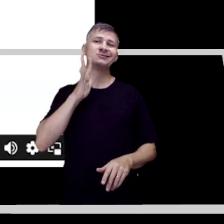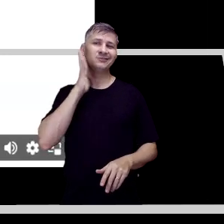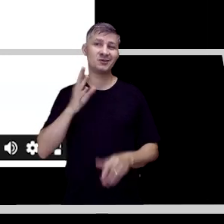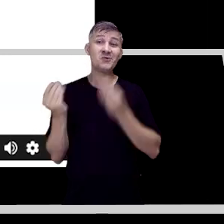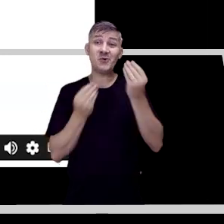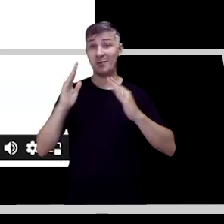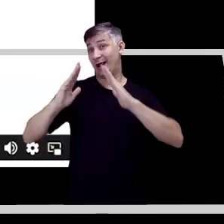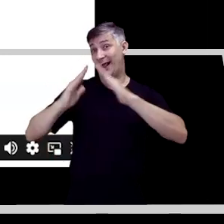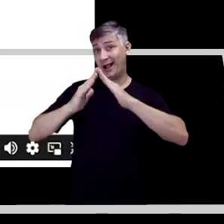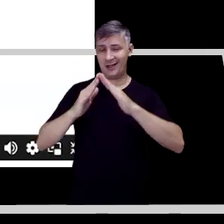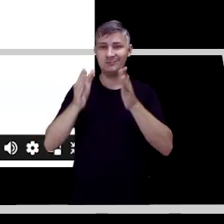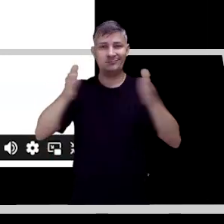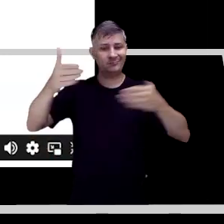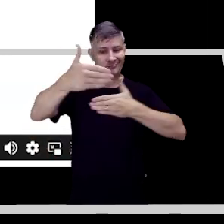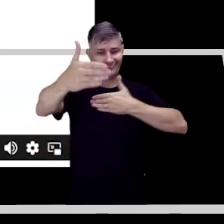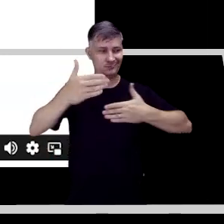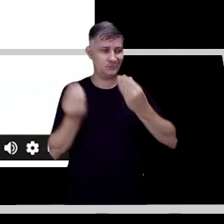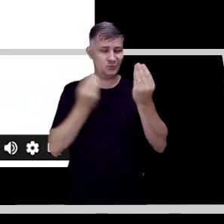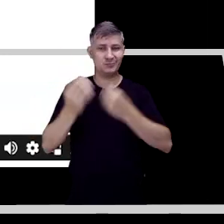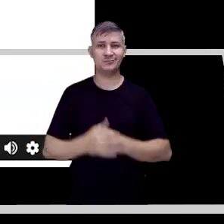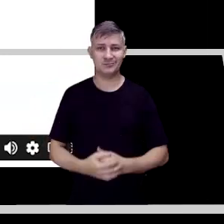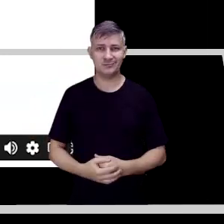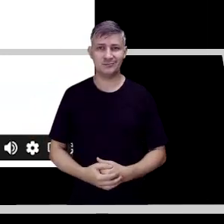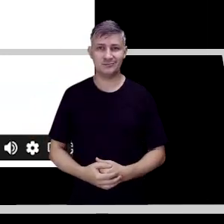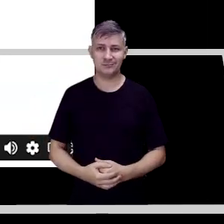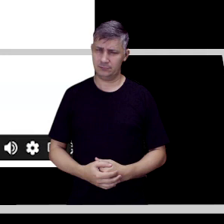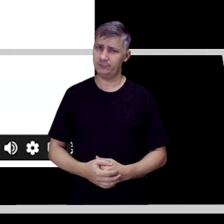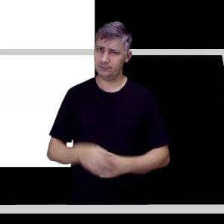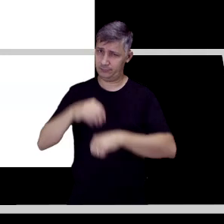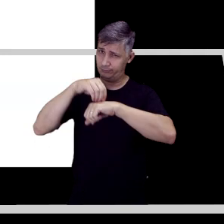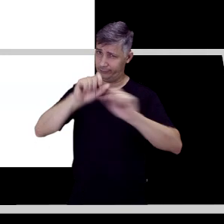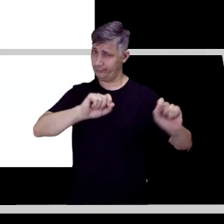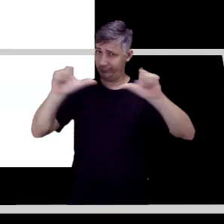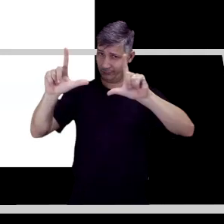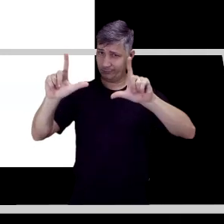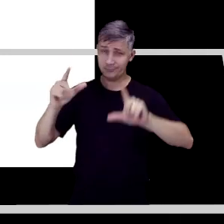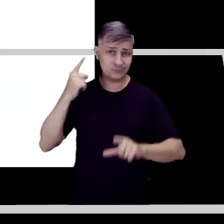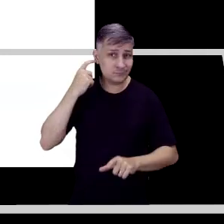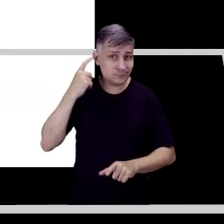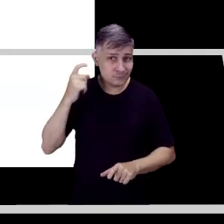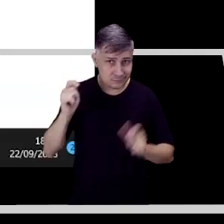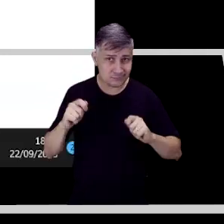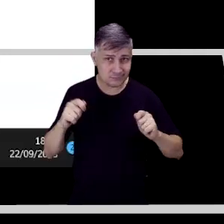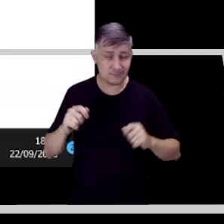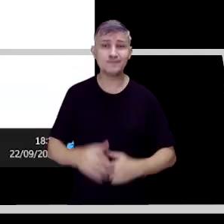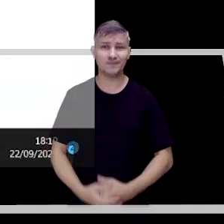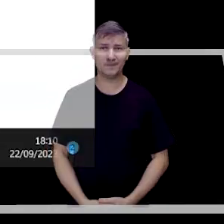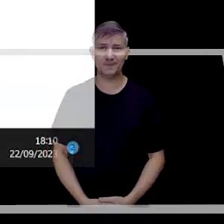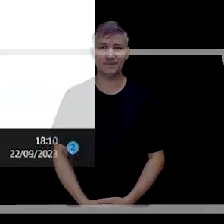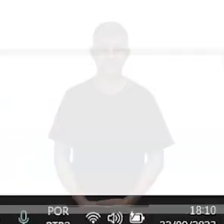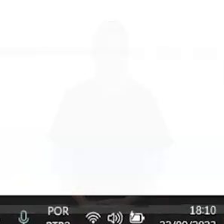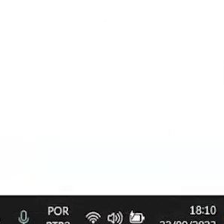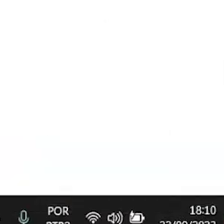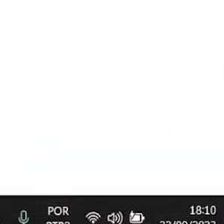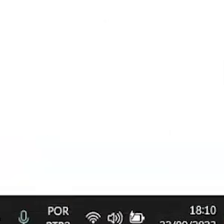assim, como são os espaços. Então, se eu ver se eu estou compartilhando o som aqui também.